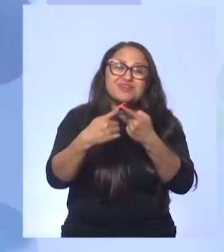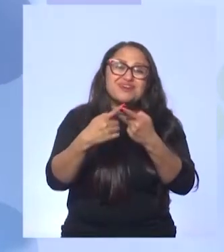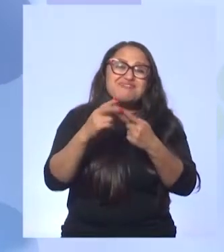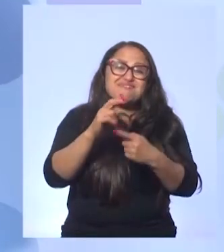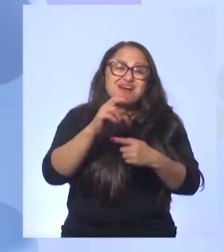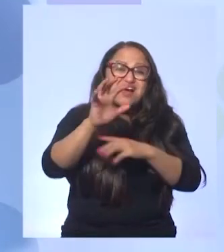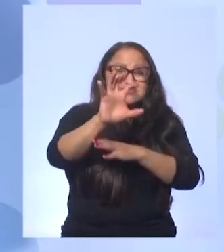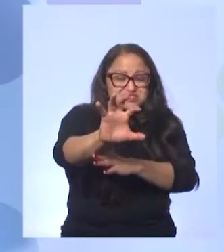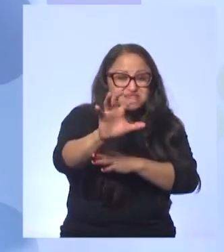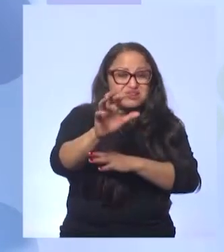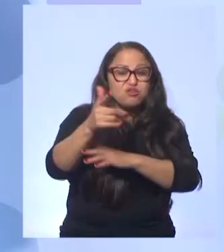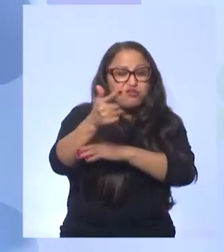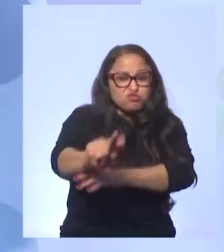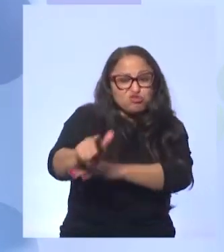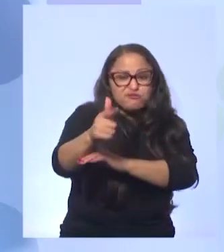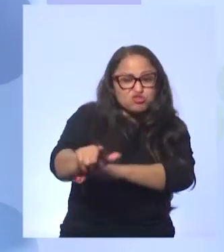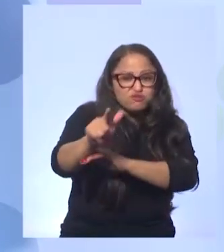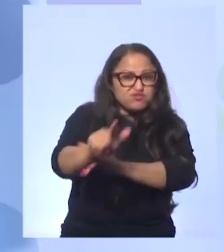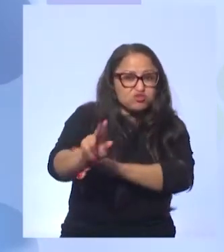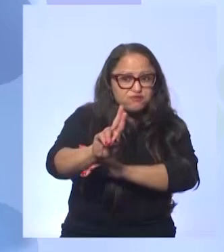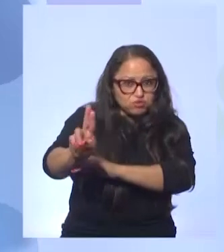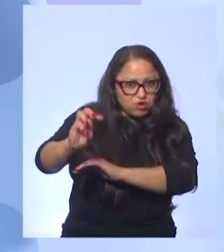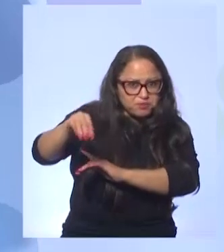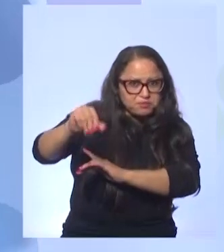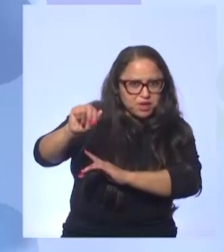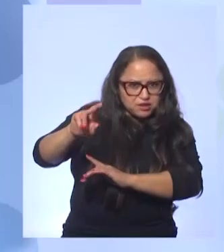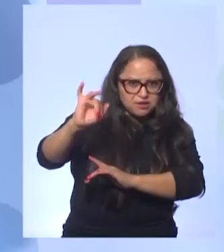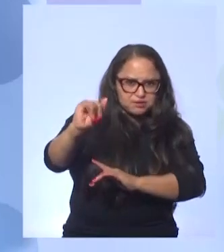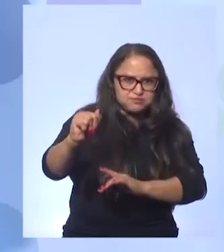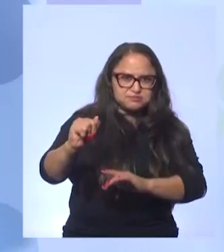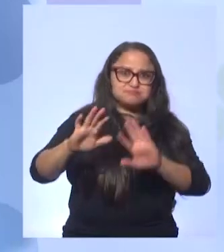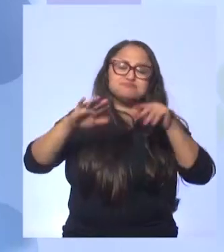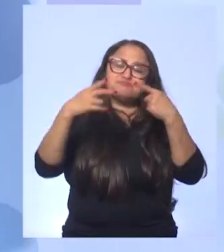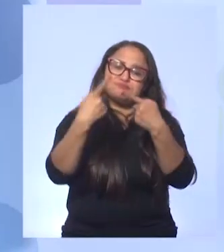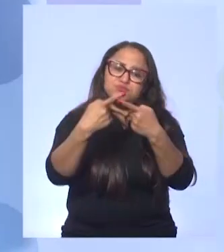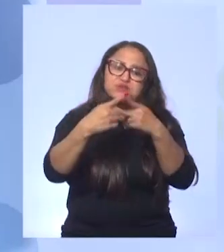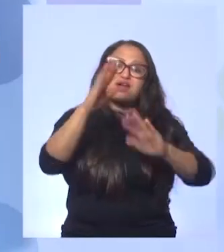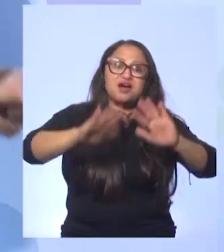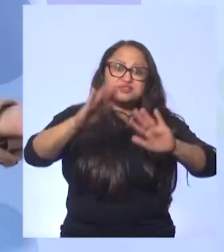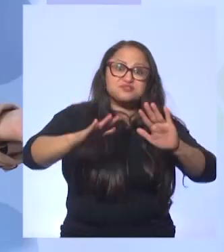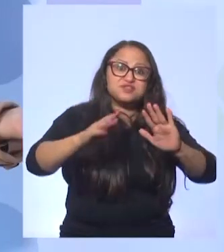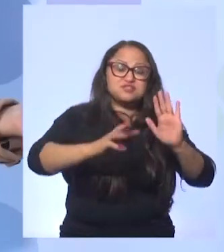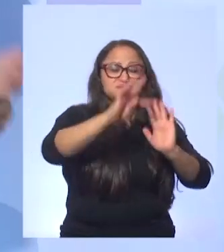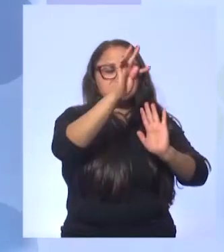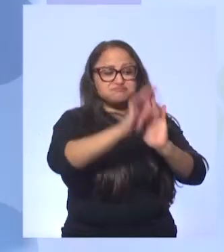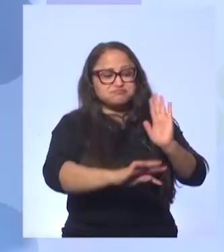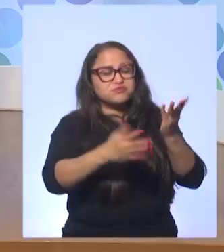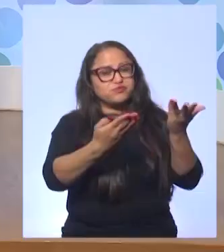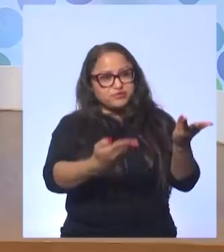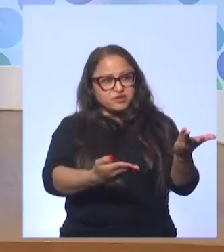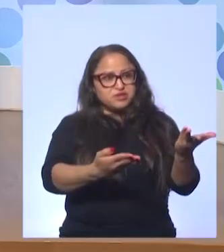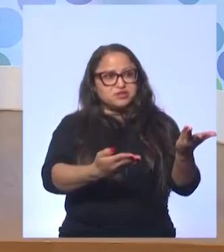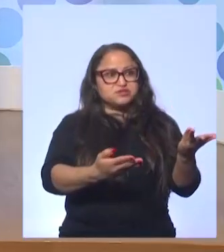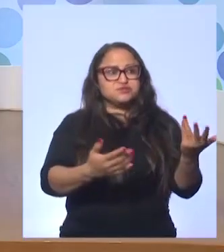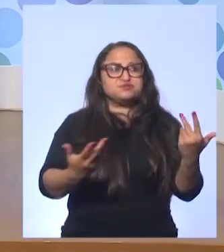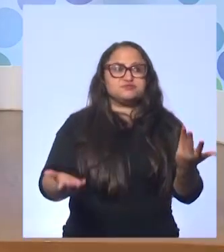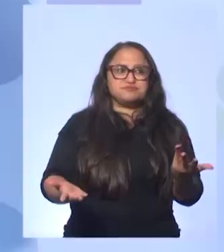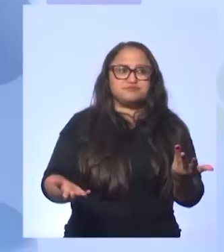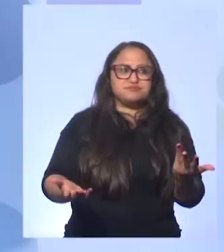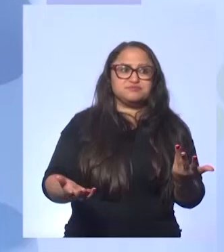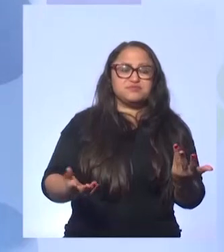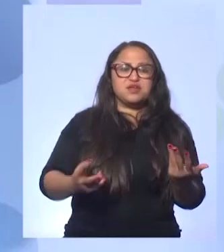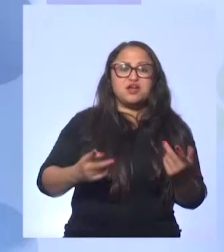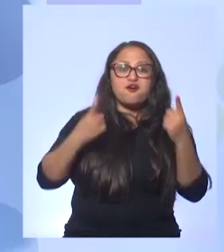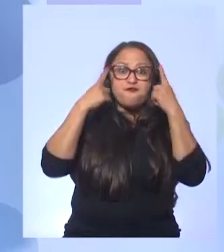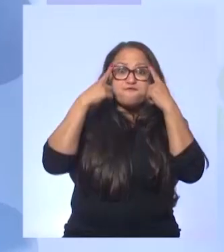isso. Porque, às vezes, a gente pega uma redação e aparece... Eu falo sempre da violência. Estou falando que vem um exemplo? Olha aí. A